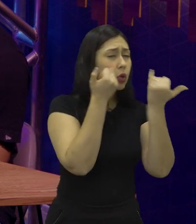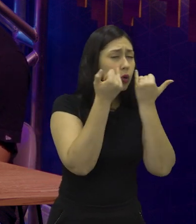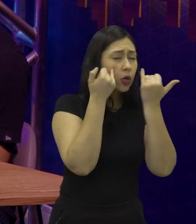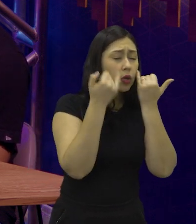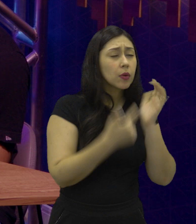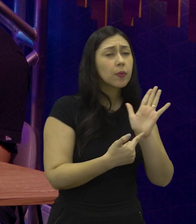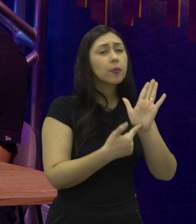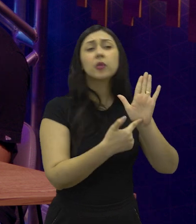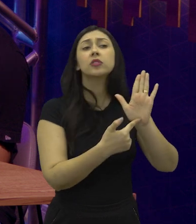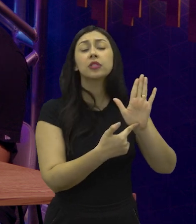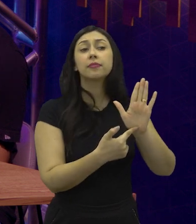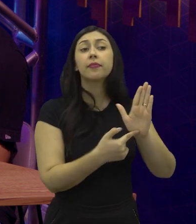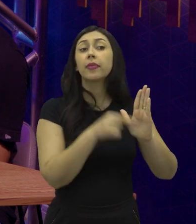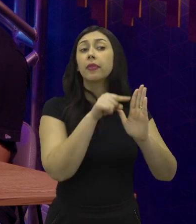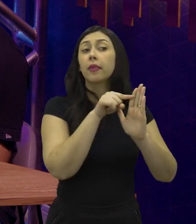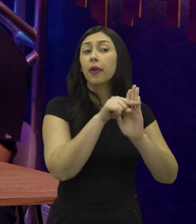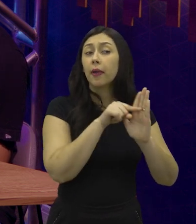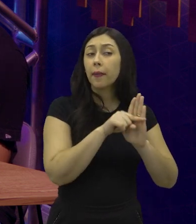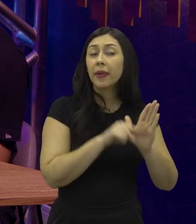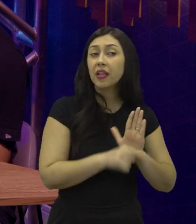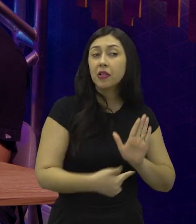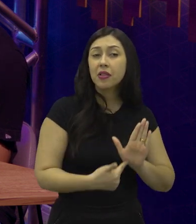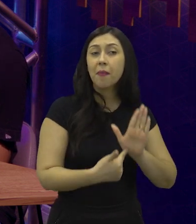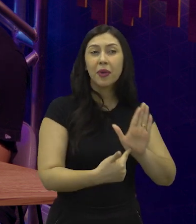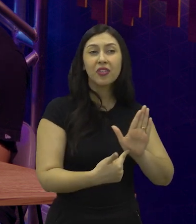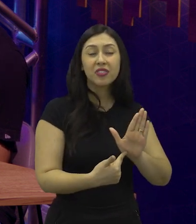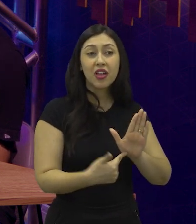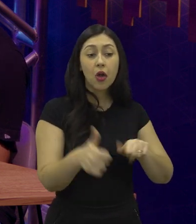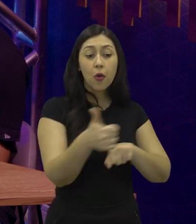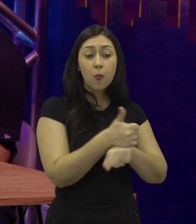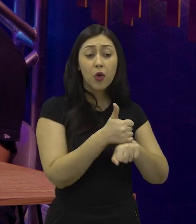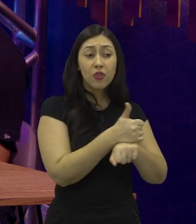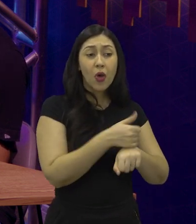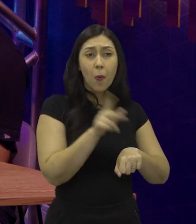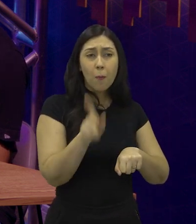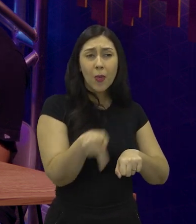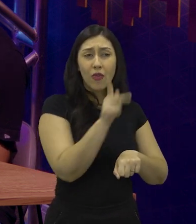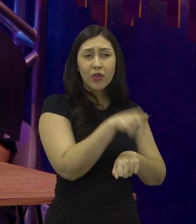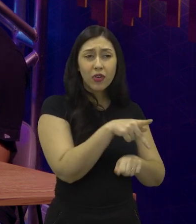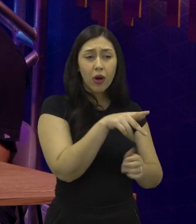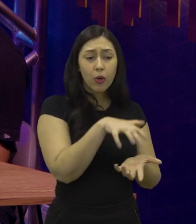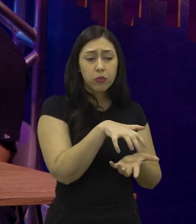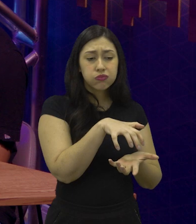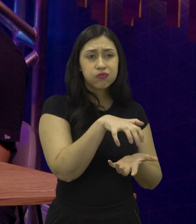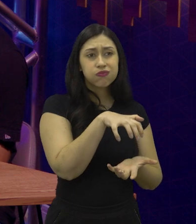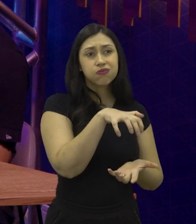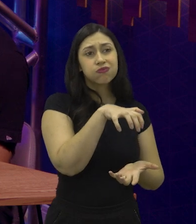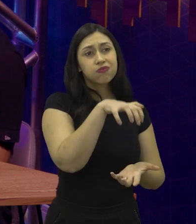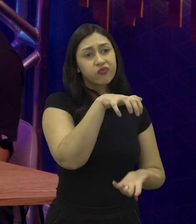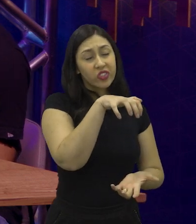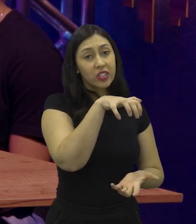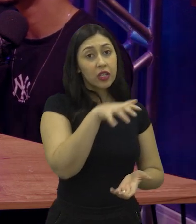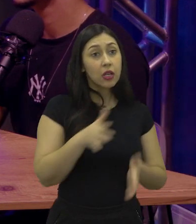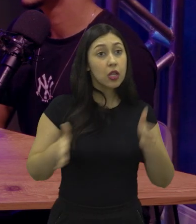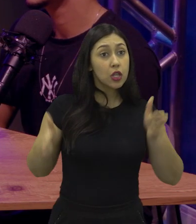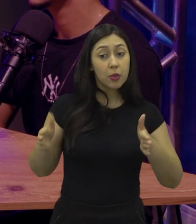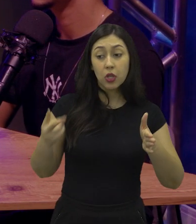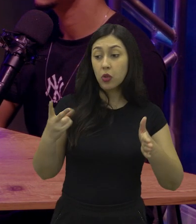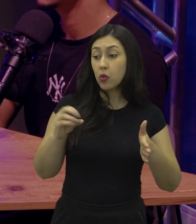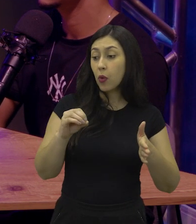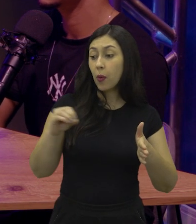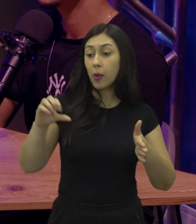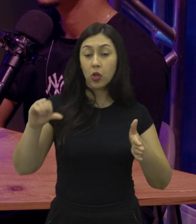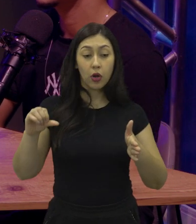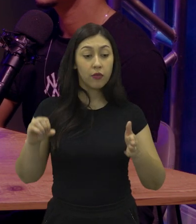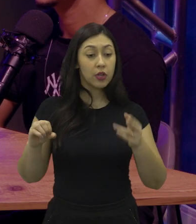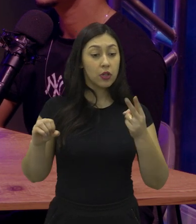informação, segundo a pesquisa, né, o envelhecimento dos profissionais também é muito presente. Entre 2009 e